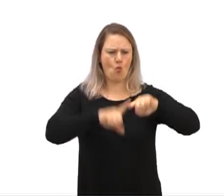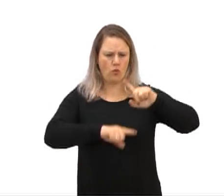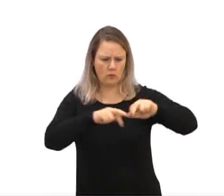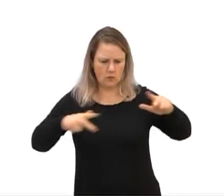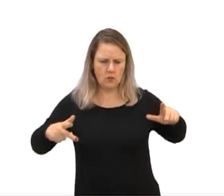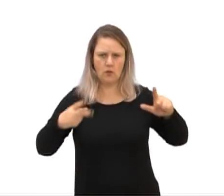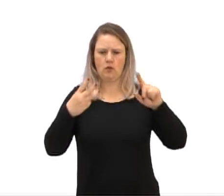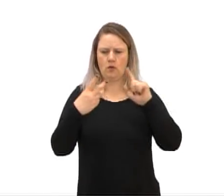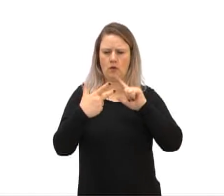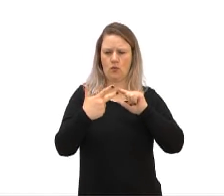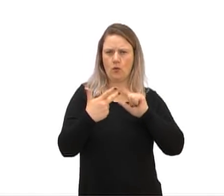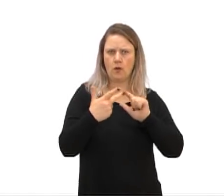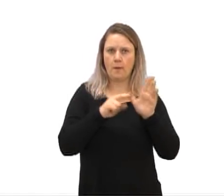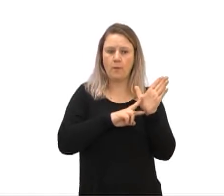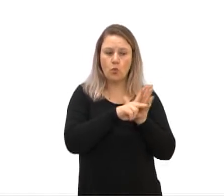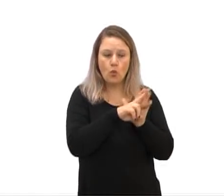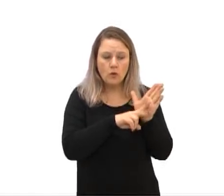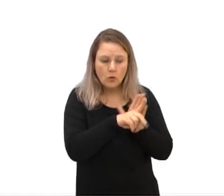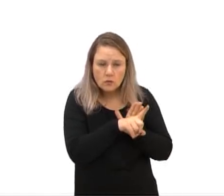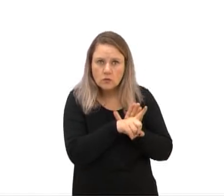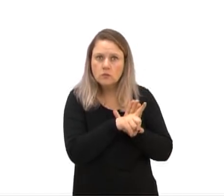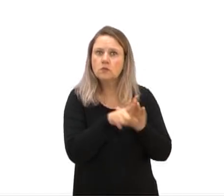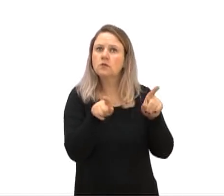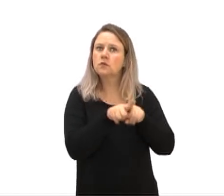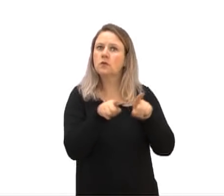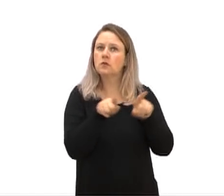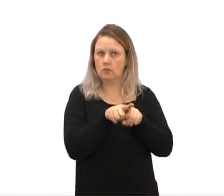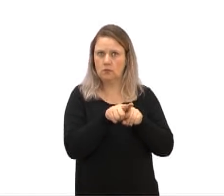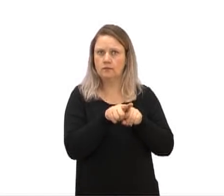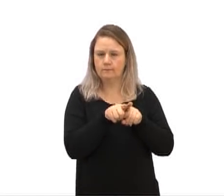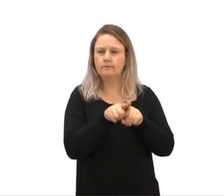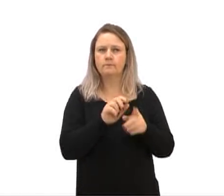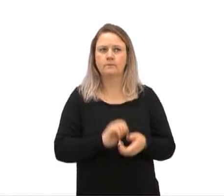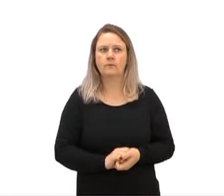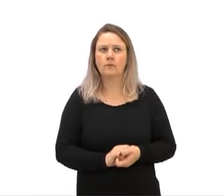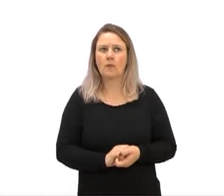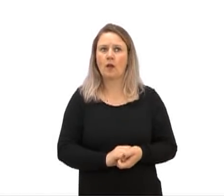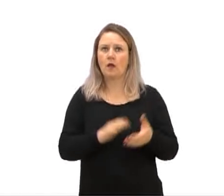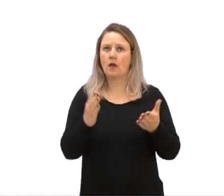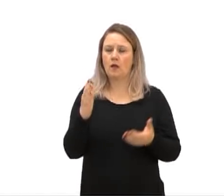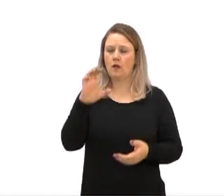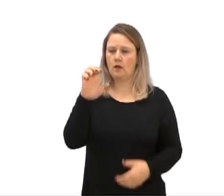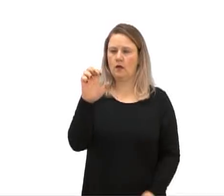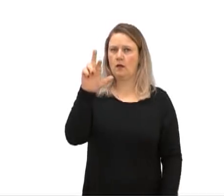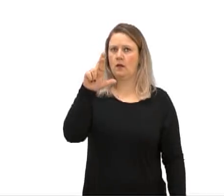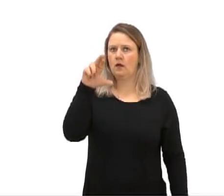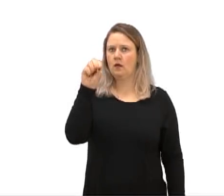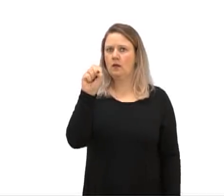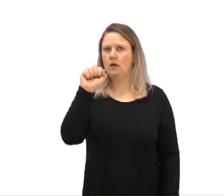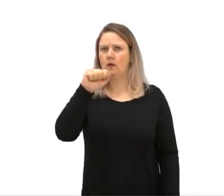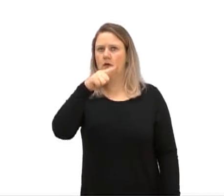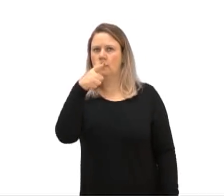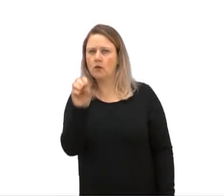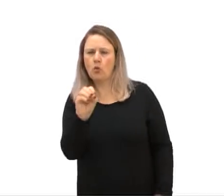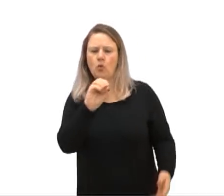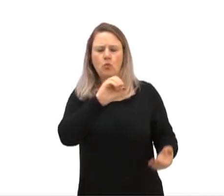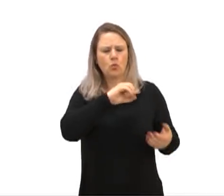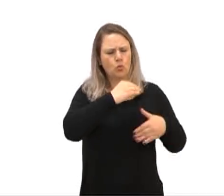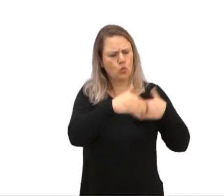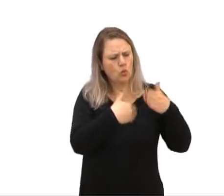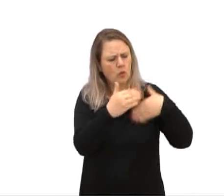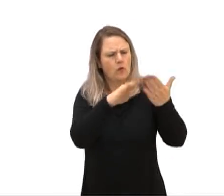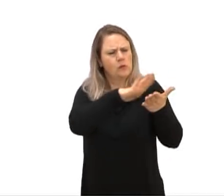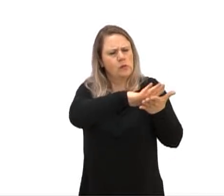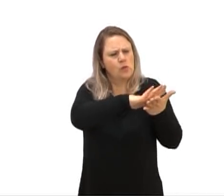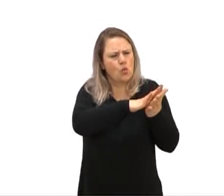na crosta terrestre e que nós chamamos então de agentes externos. E a erosão é o processo de desgaste